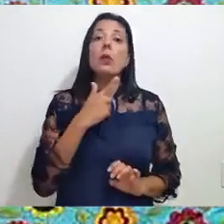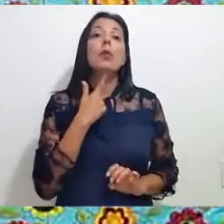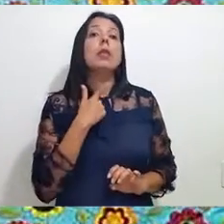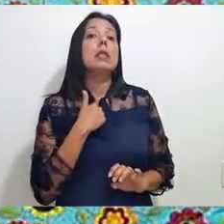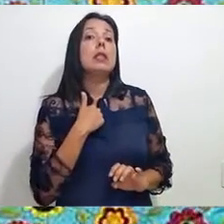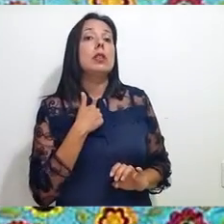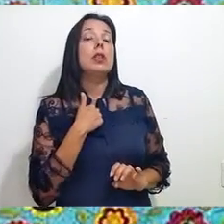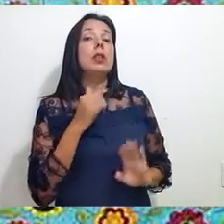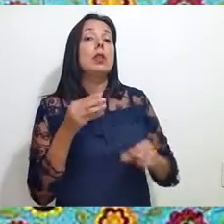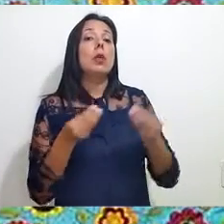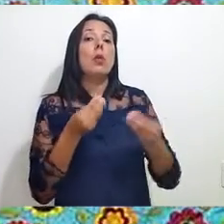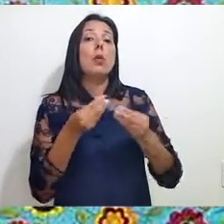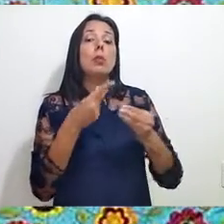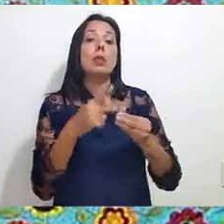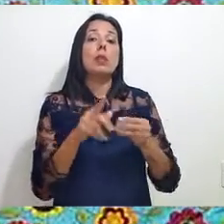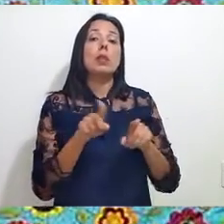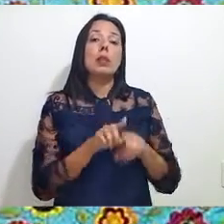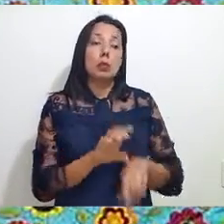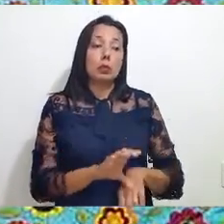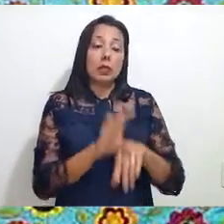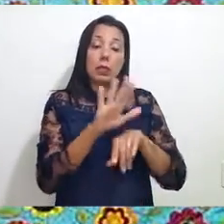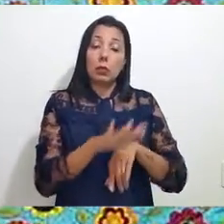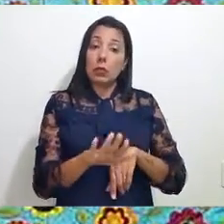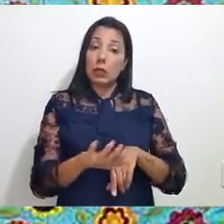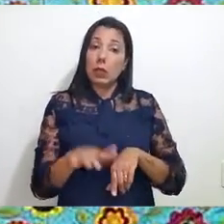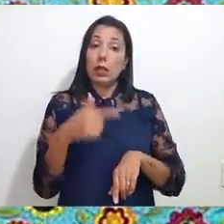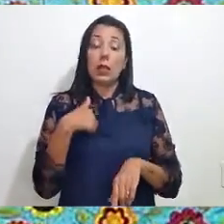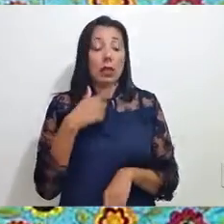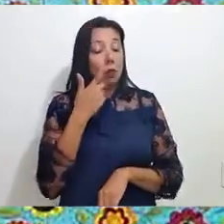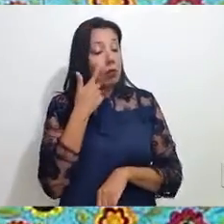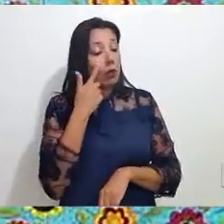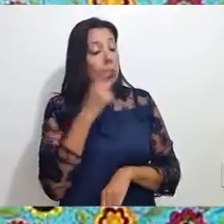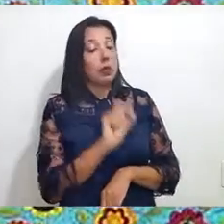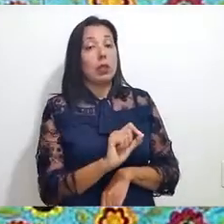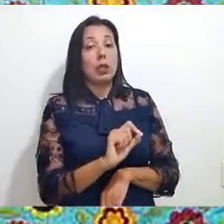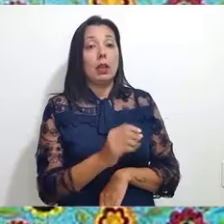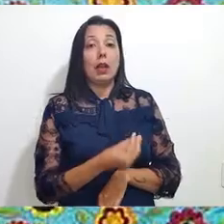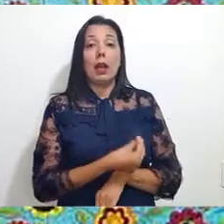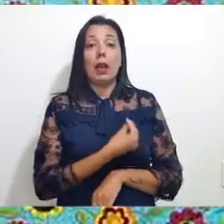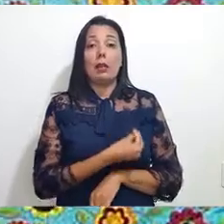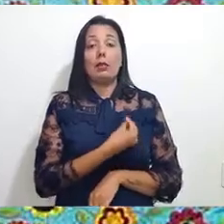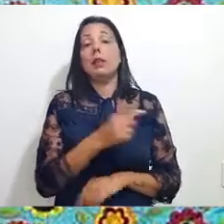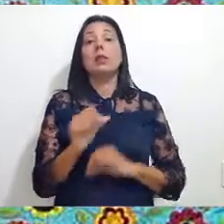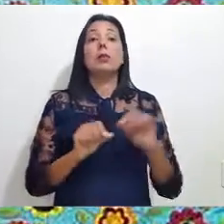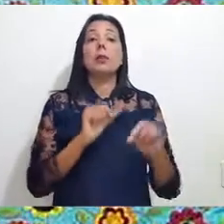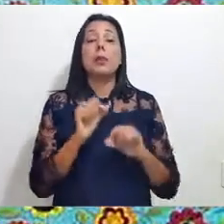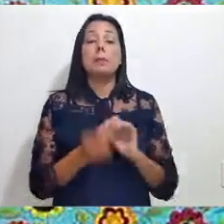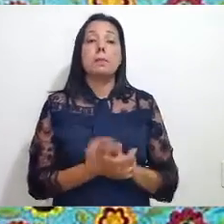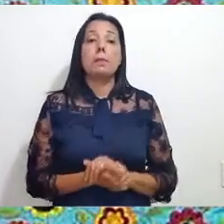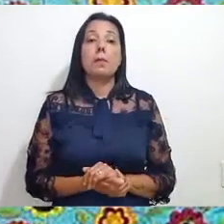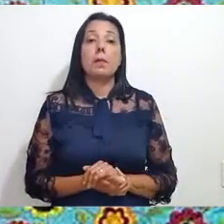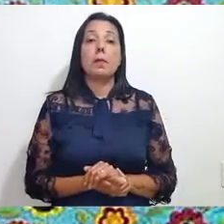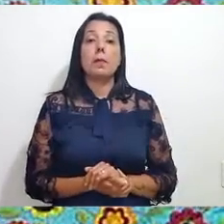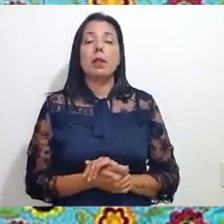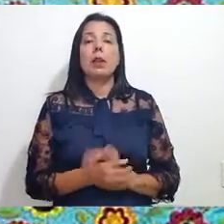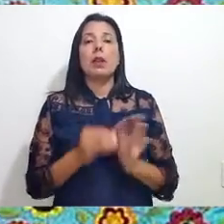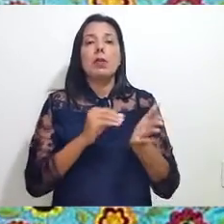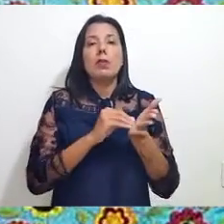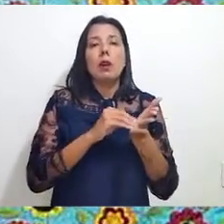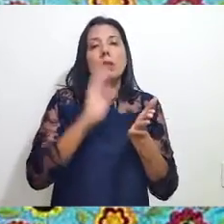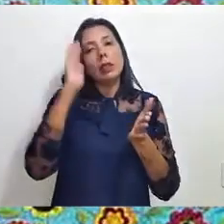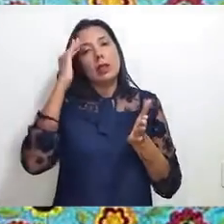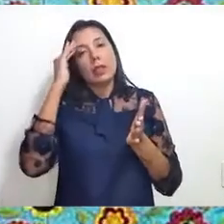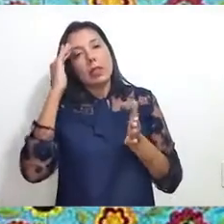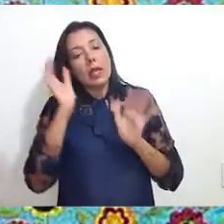não aceitarem a sua forma de ser. Então a gente precisa repensar essa sociedade. O Conselho Tutelar está à disposição para a gente fazer